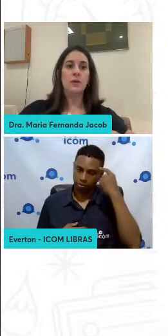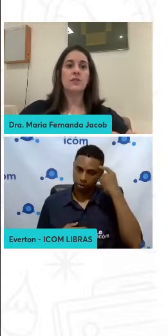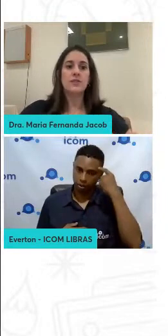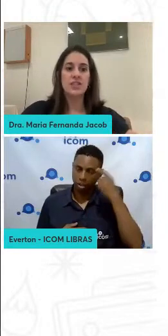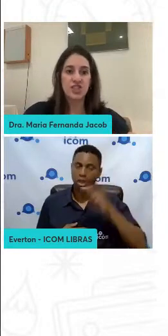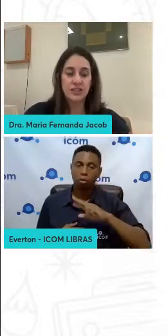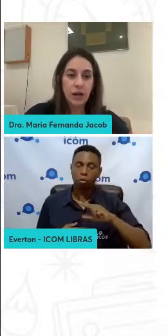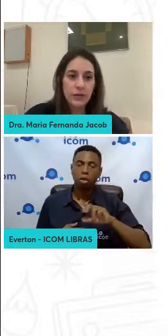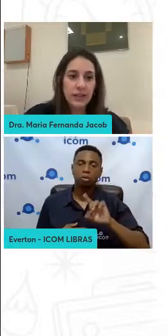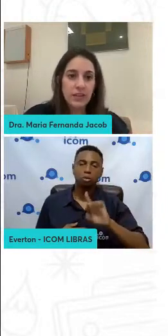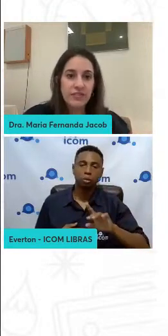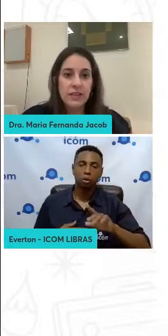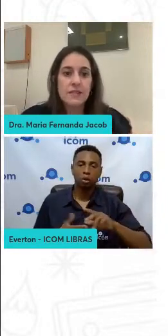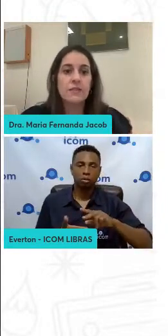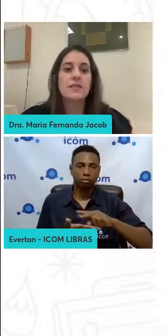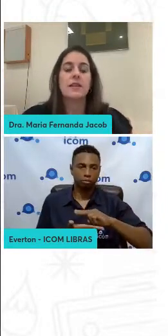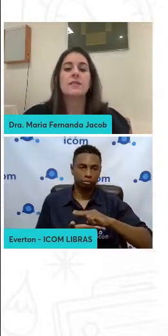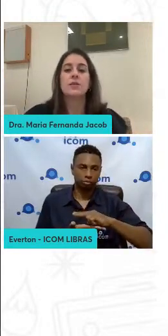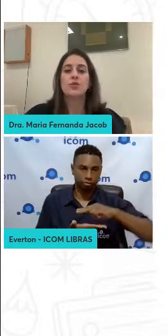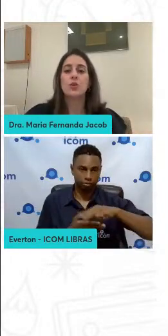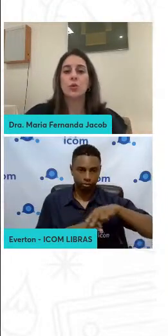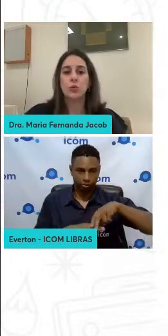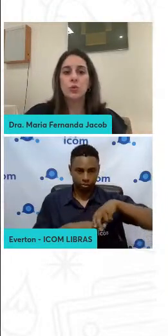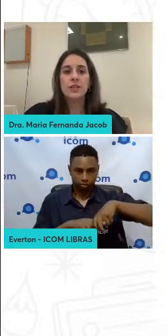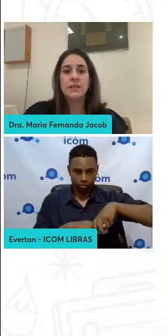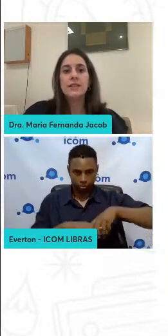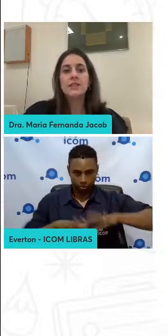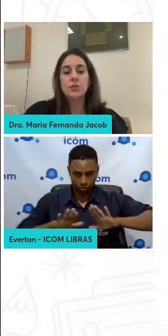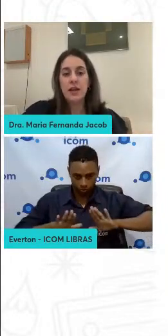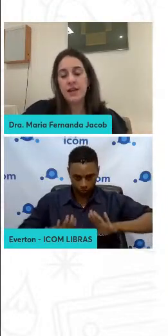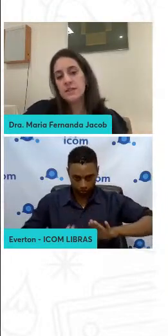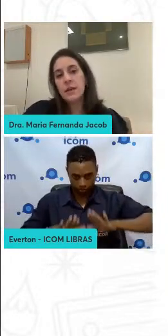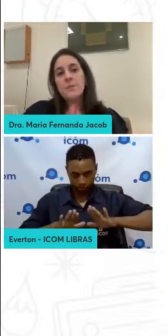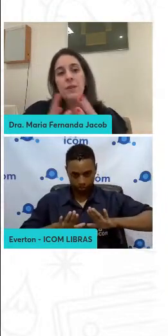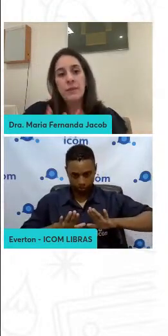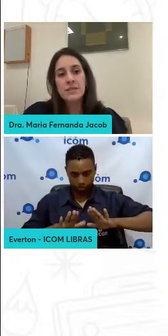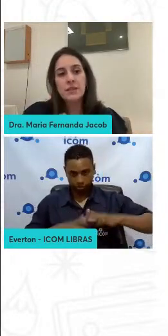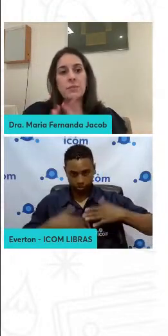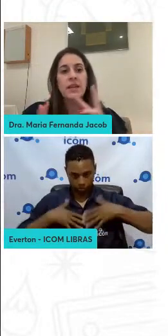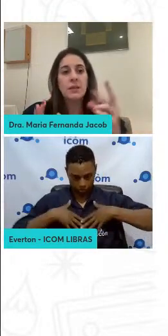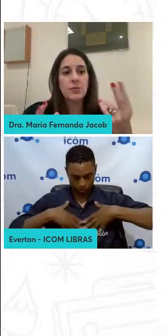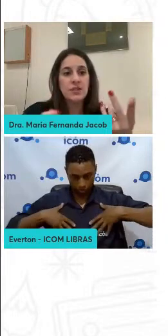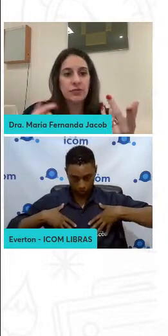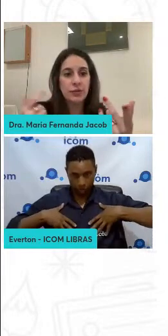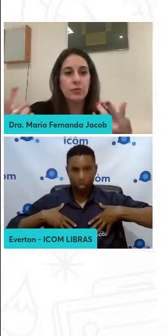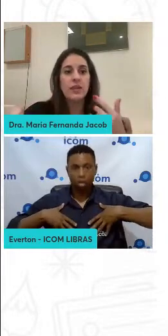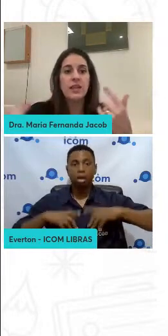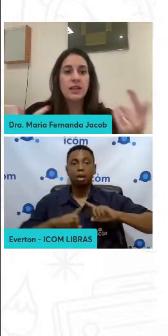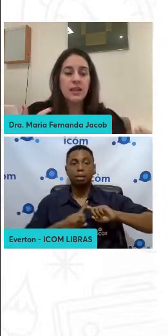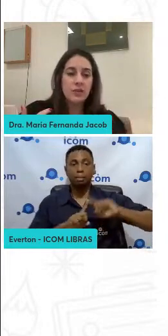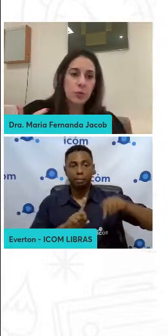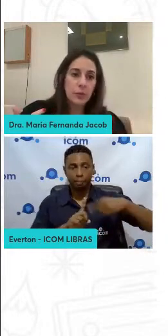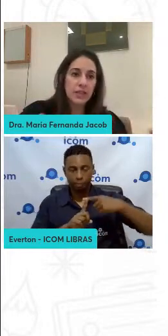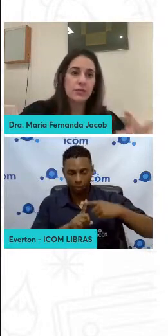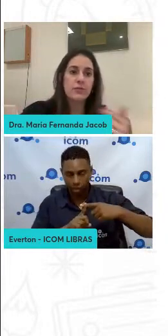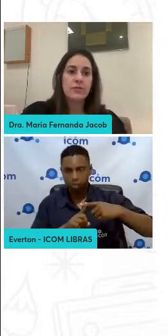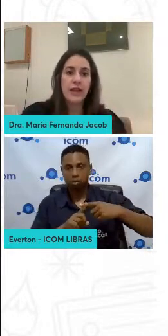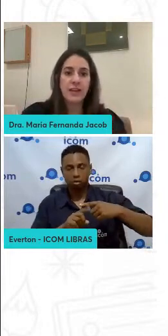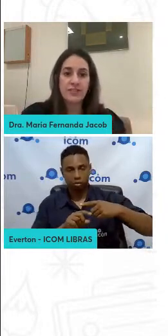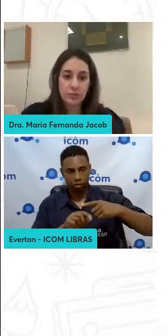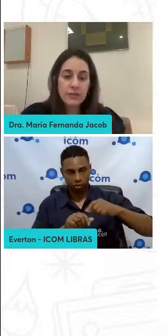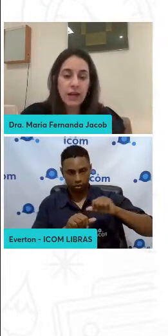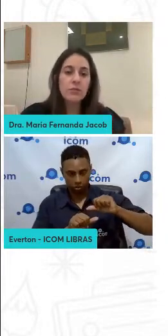exercícios no plano sagital, né, que é flexão e extensão de coluna torácica, mas também depois evoluir no